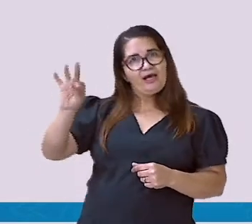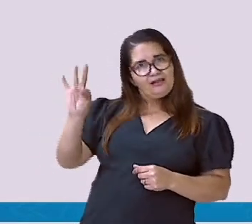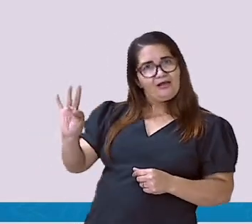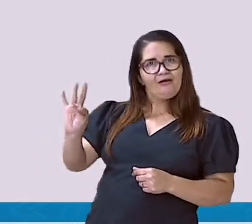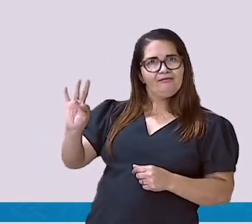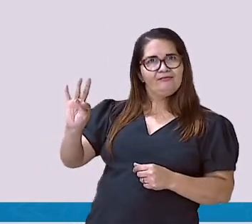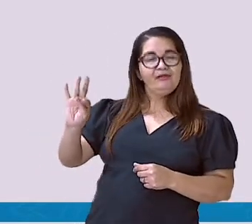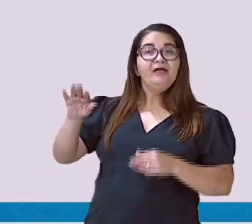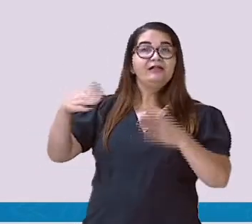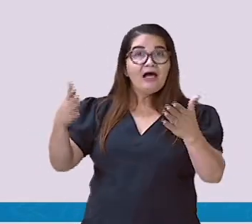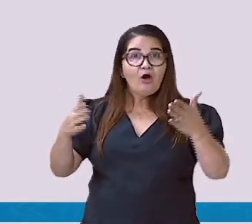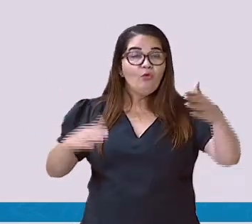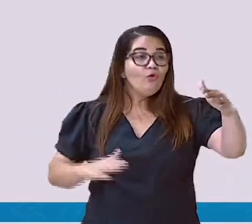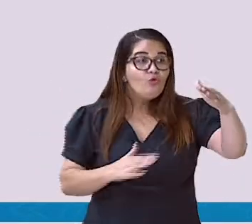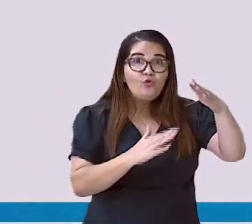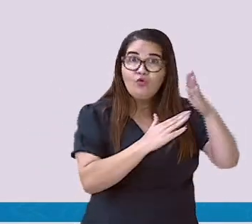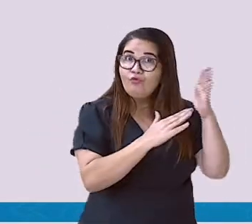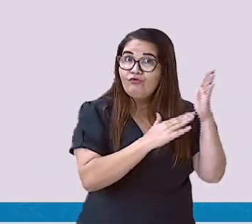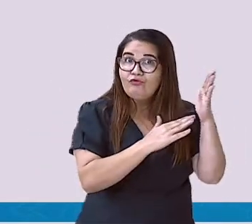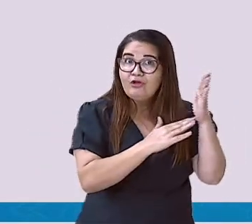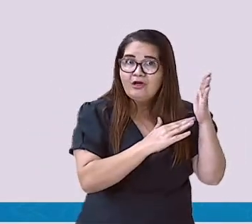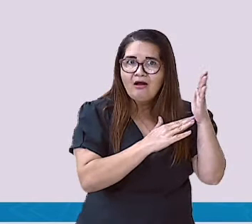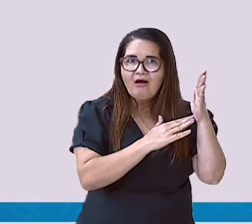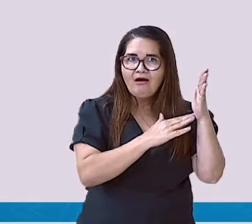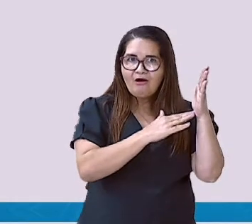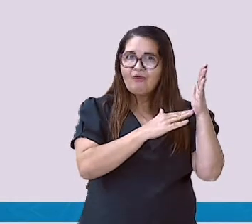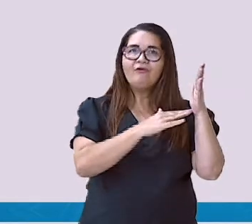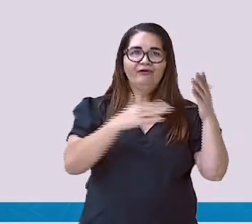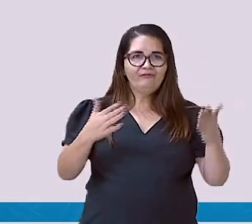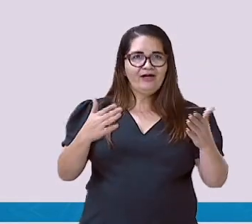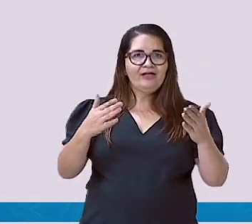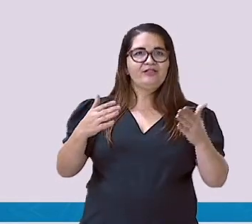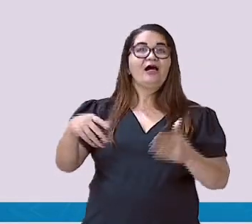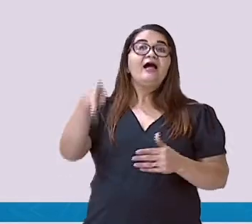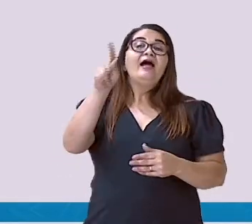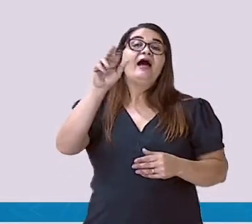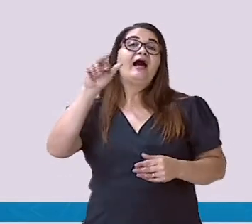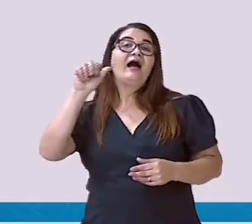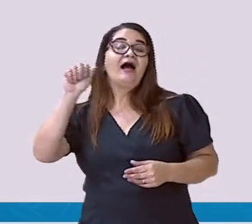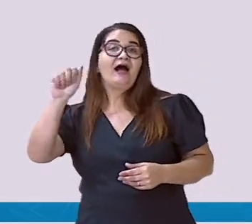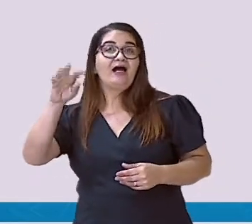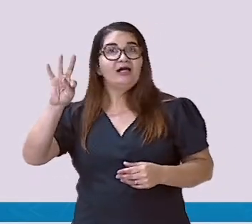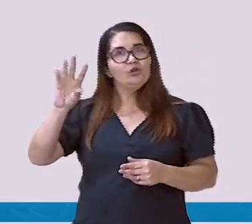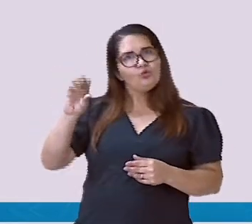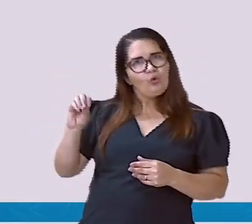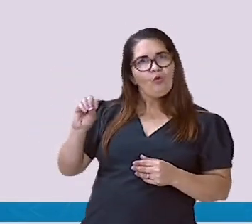T. O final eu tenho sempre o mesmo, ato,